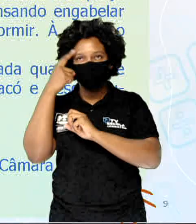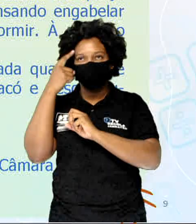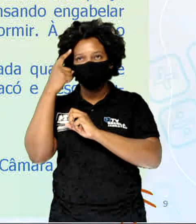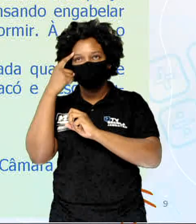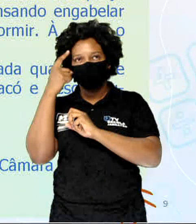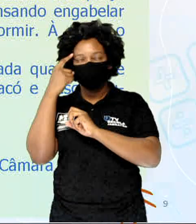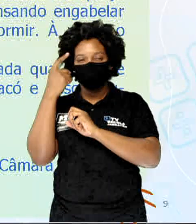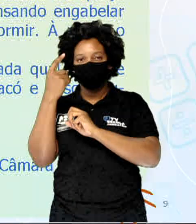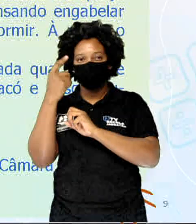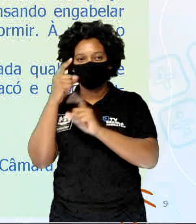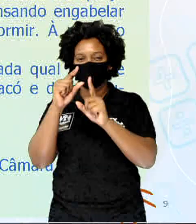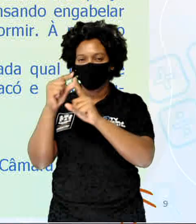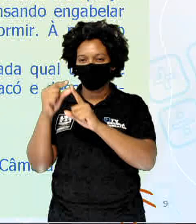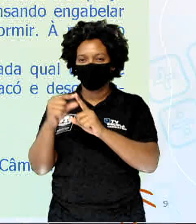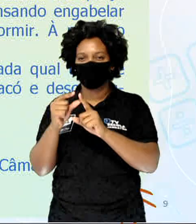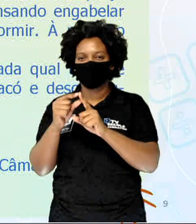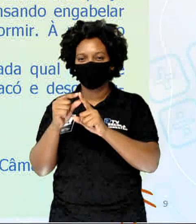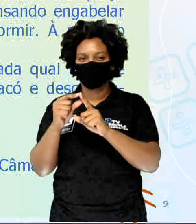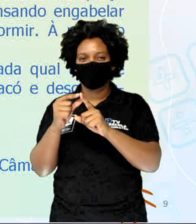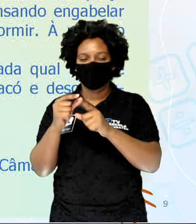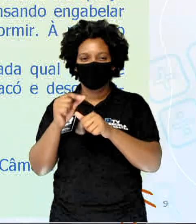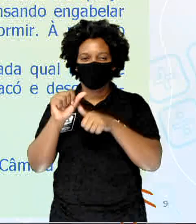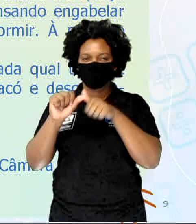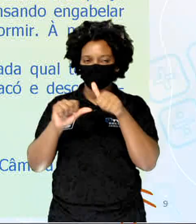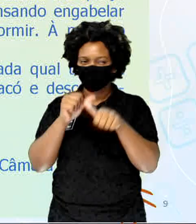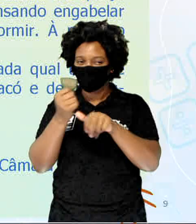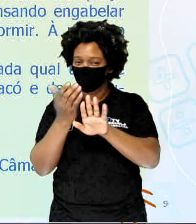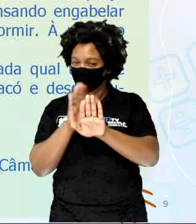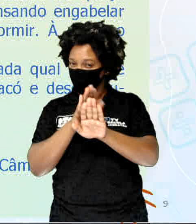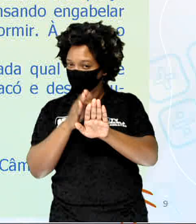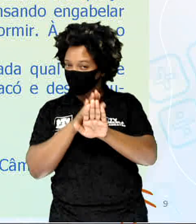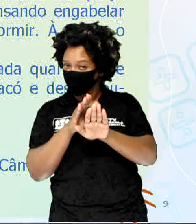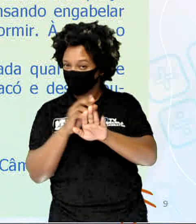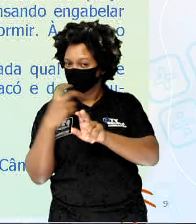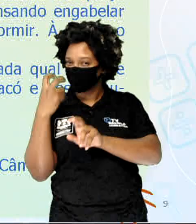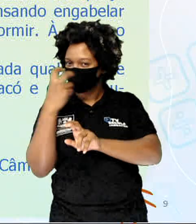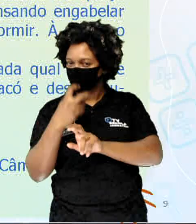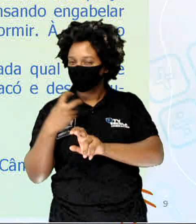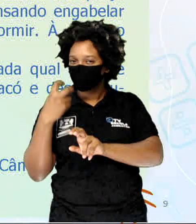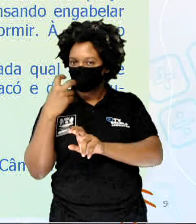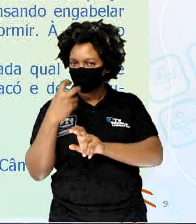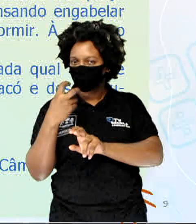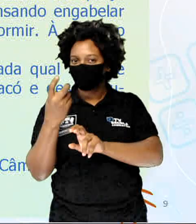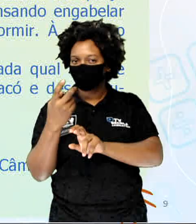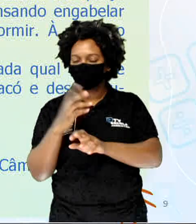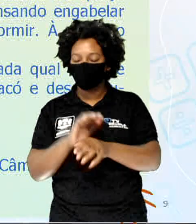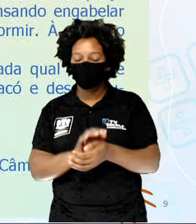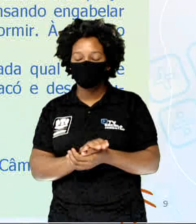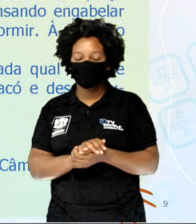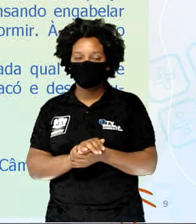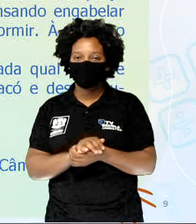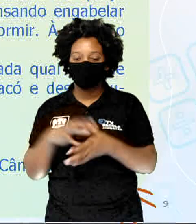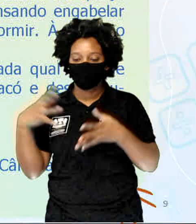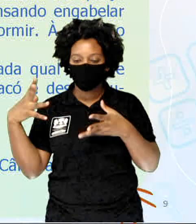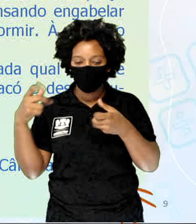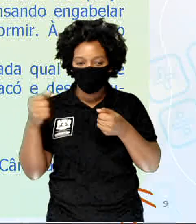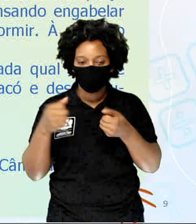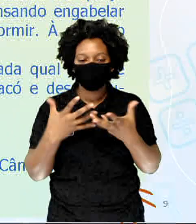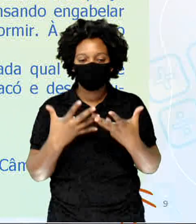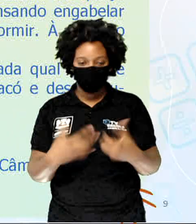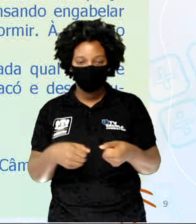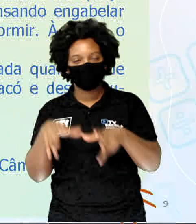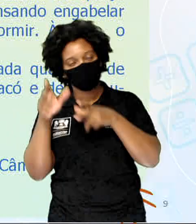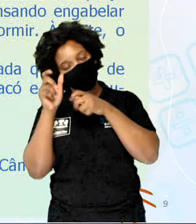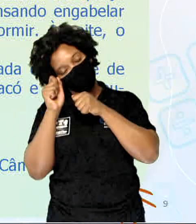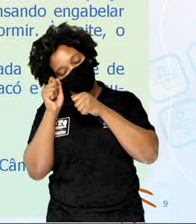trabalhamos que encabelar era enrolar, enganar por meio de oratória, em todos os seus recursos oratórios, todos aceitaram e foram dormir.